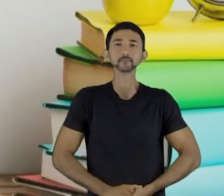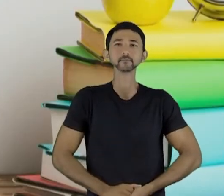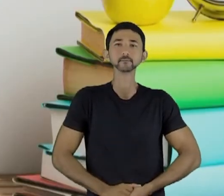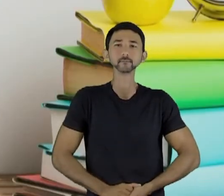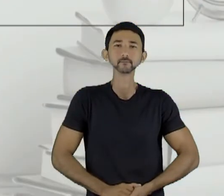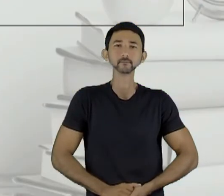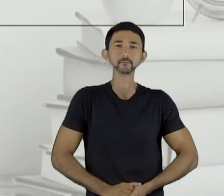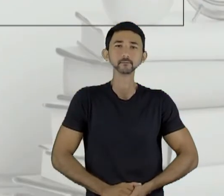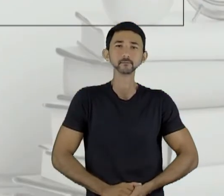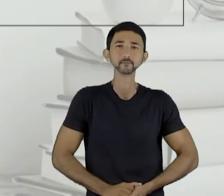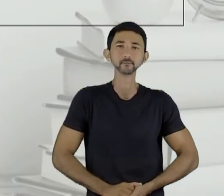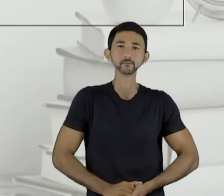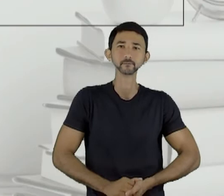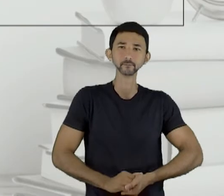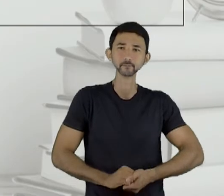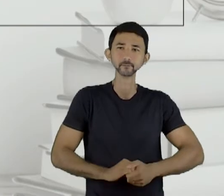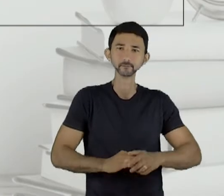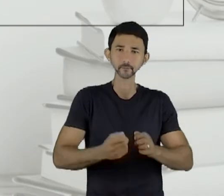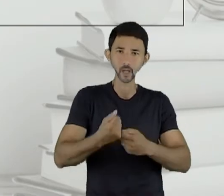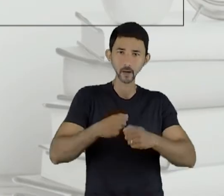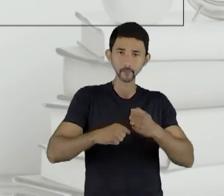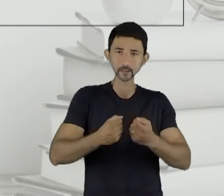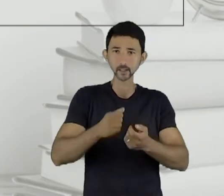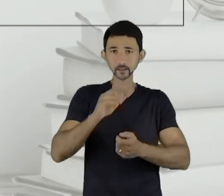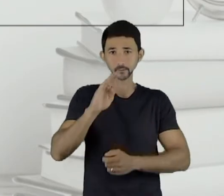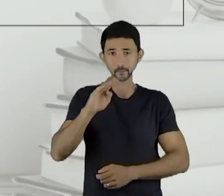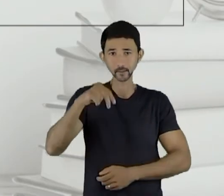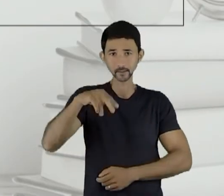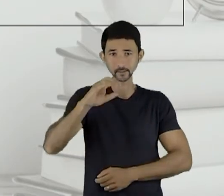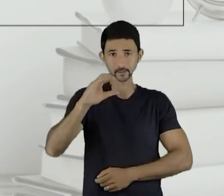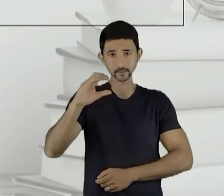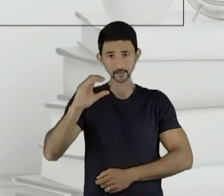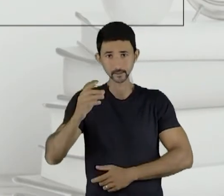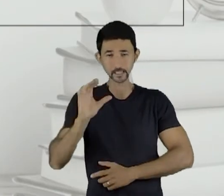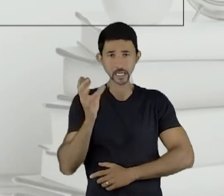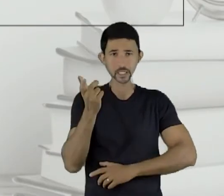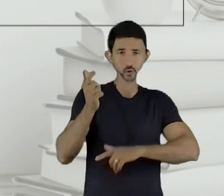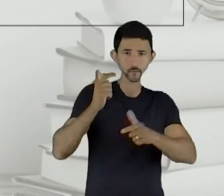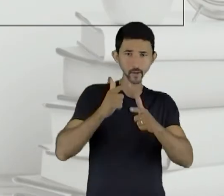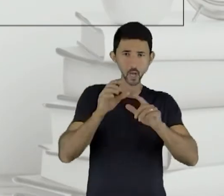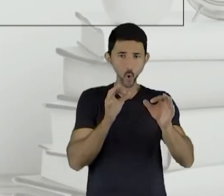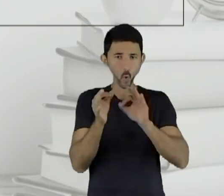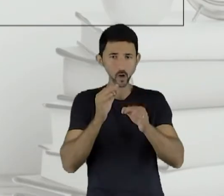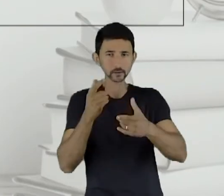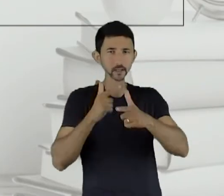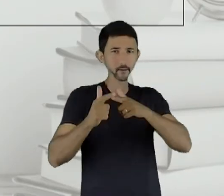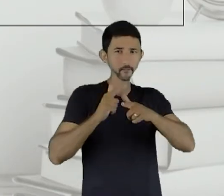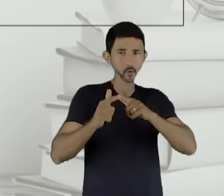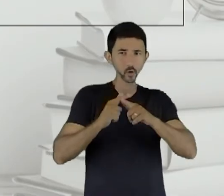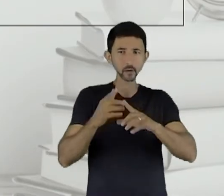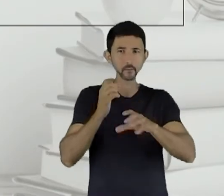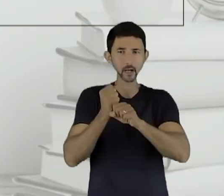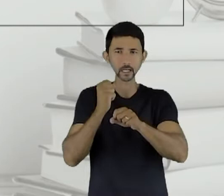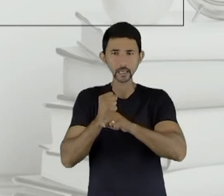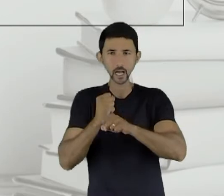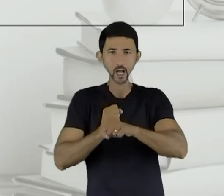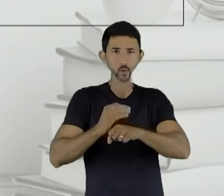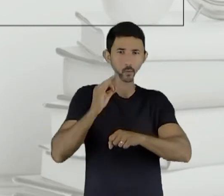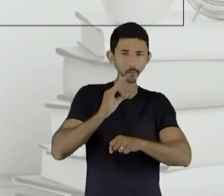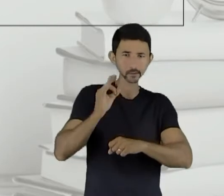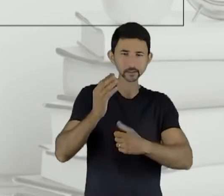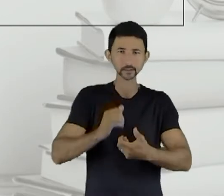parte 1 e a habilidade da BNCC. Resolver e elaborar problemas envolvendo cálculo de